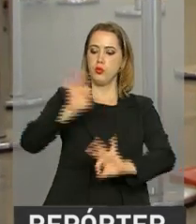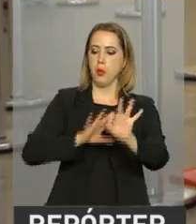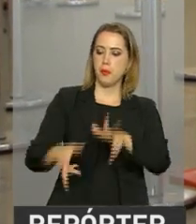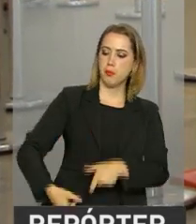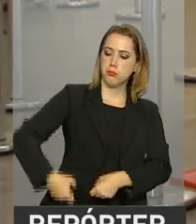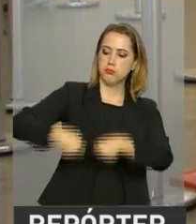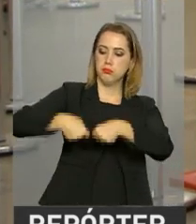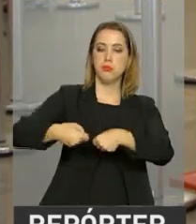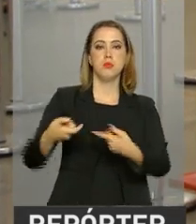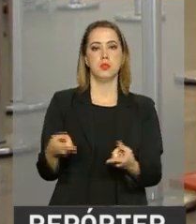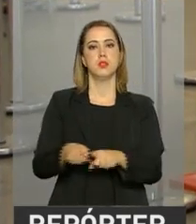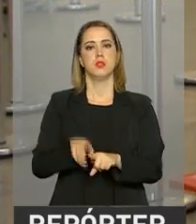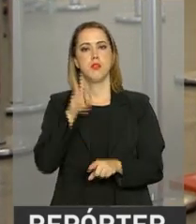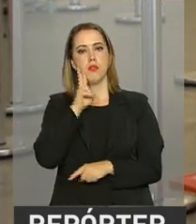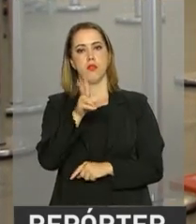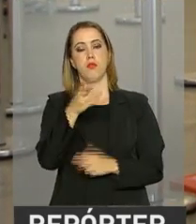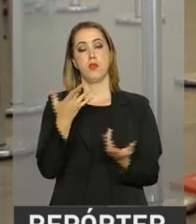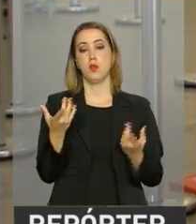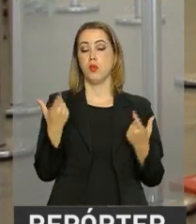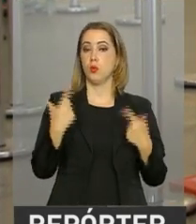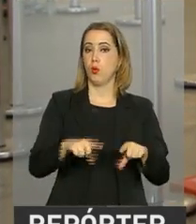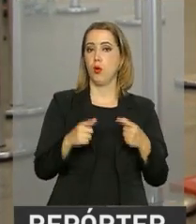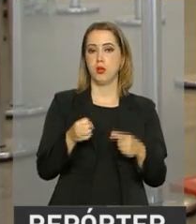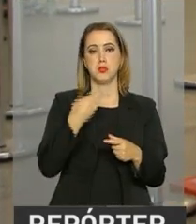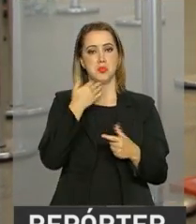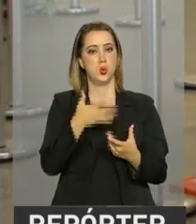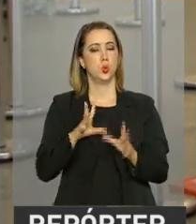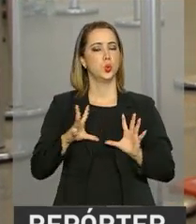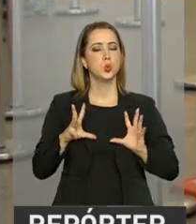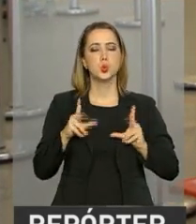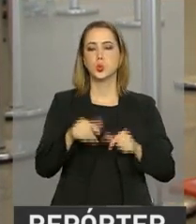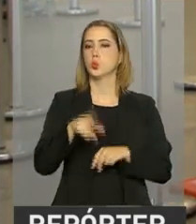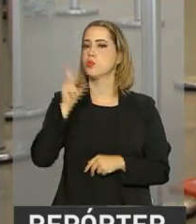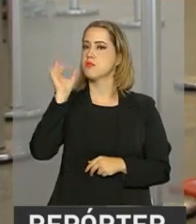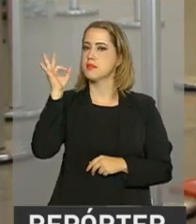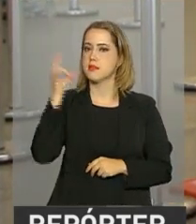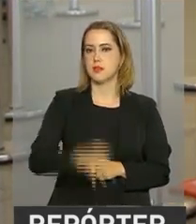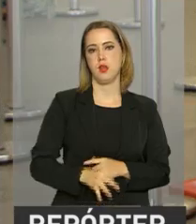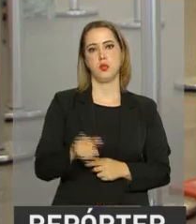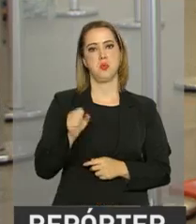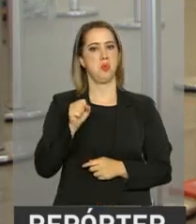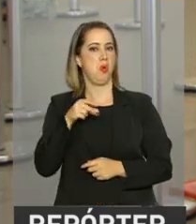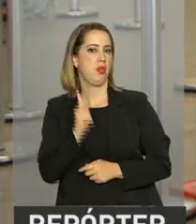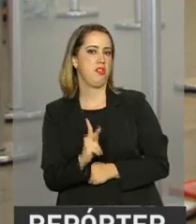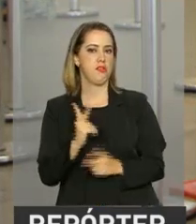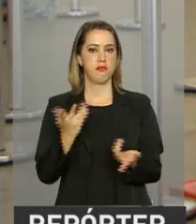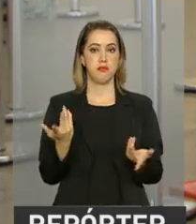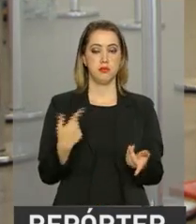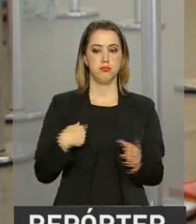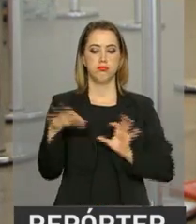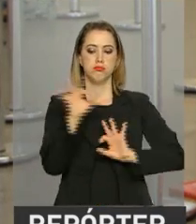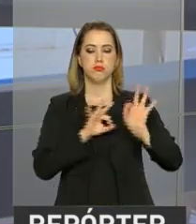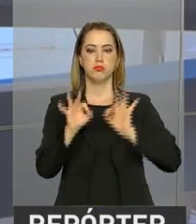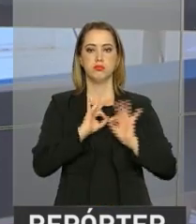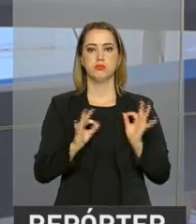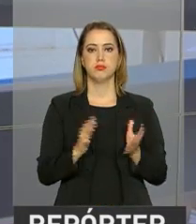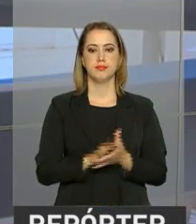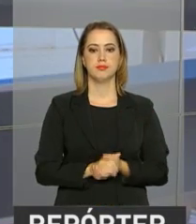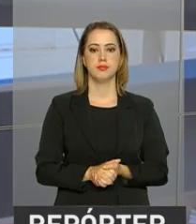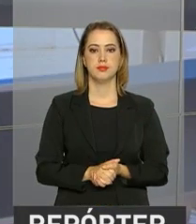Verificar também condições da viagem tá tudo ok fazer os últimos ajustes mesmo para não ter nenhum